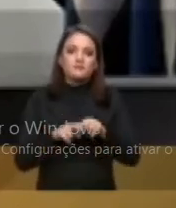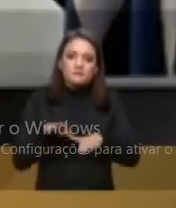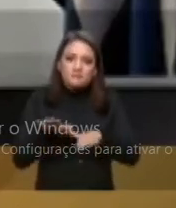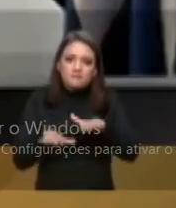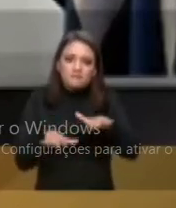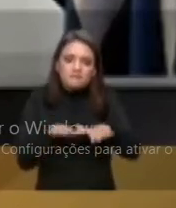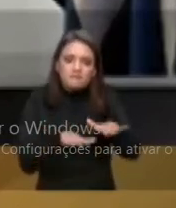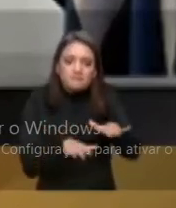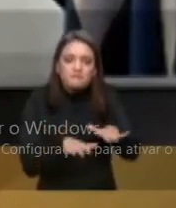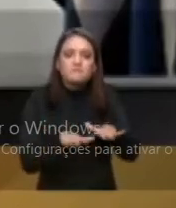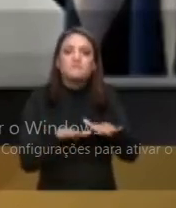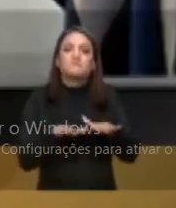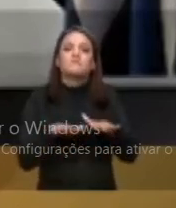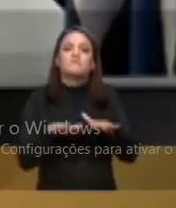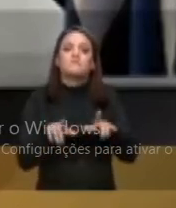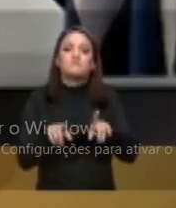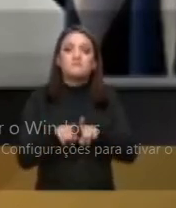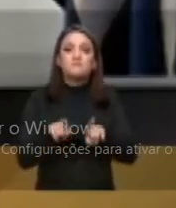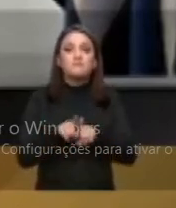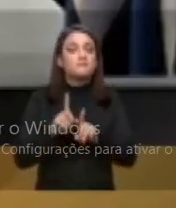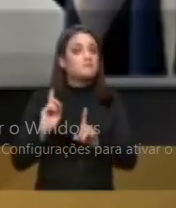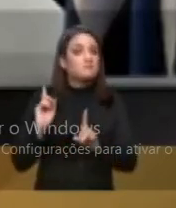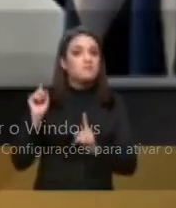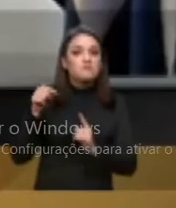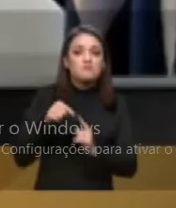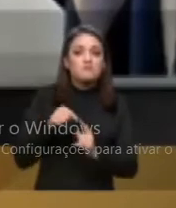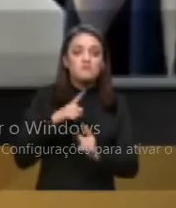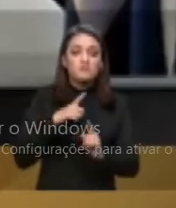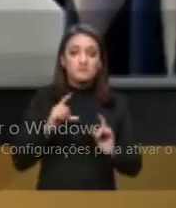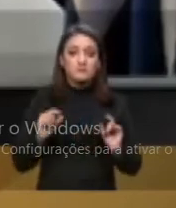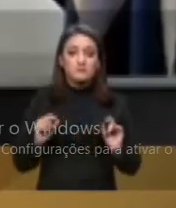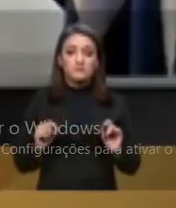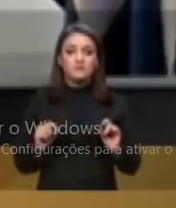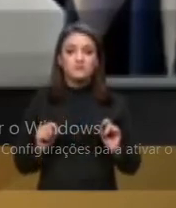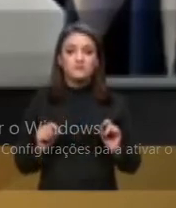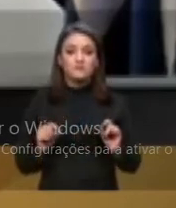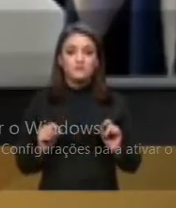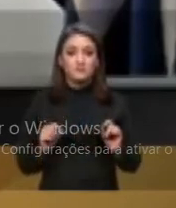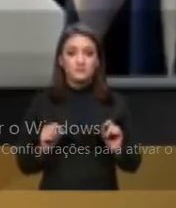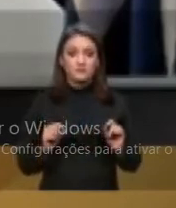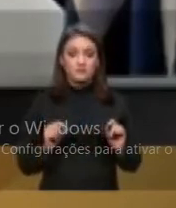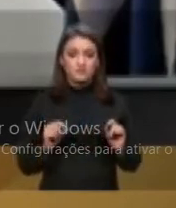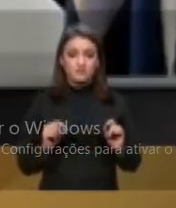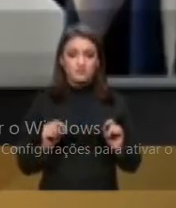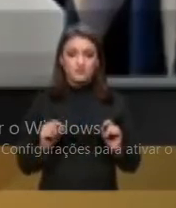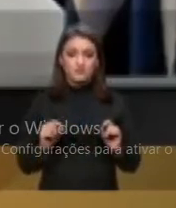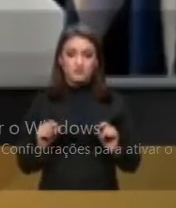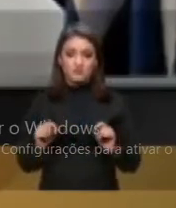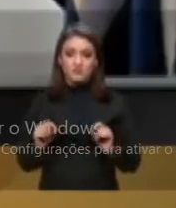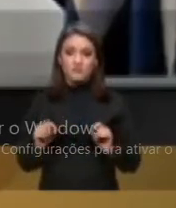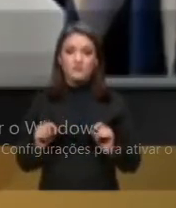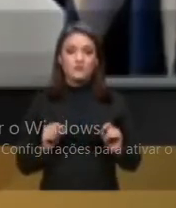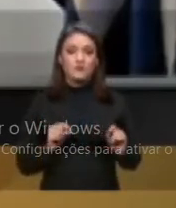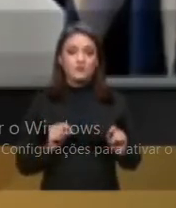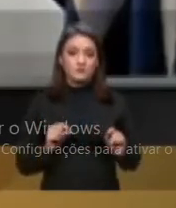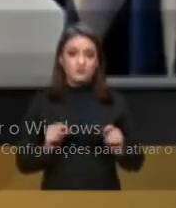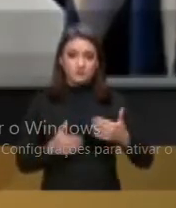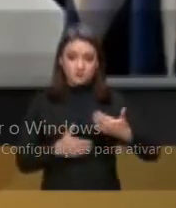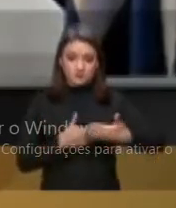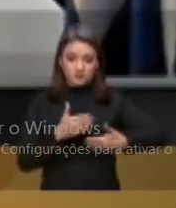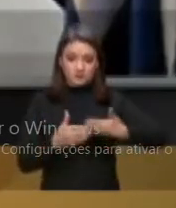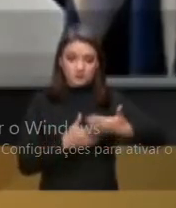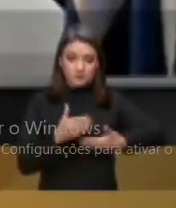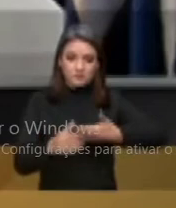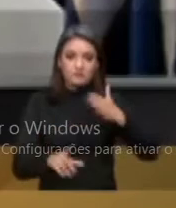princípios da proporcionalidade e da razoabilidade, que integra a cláusula